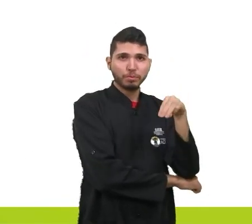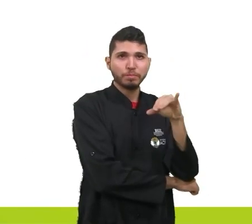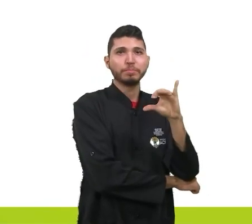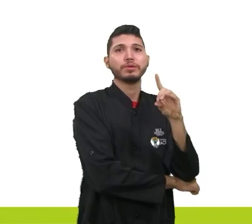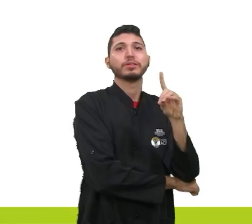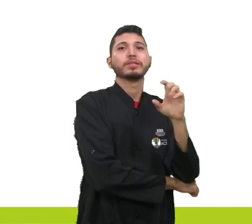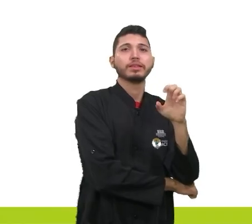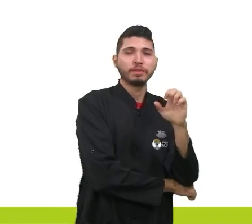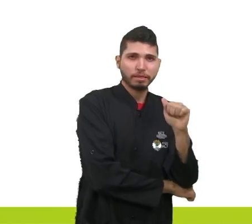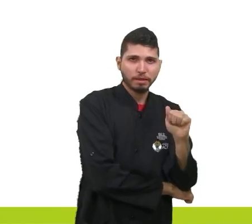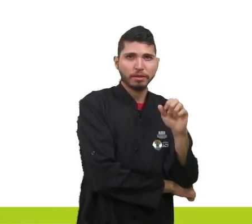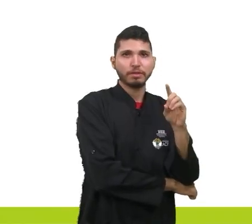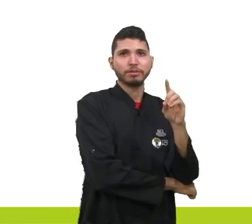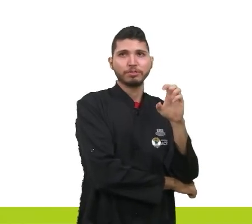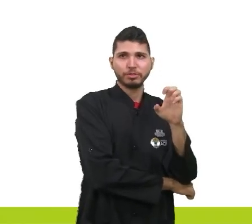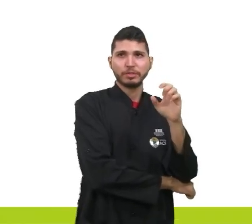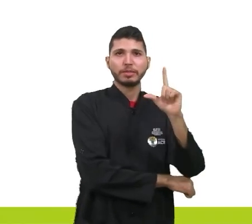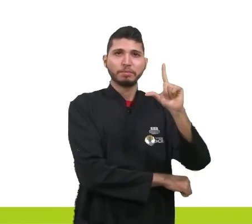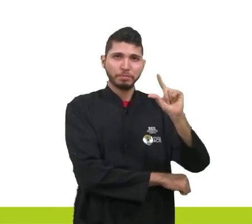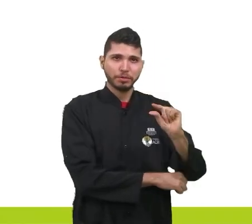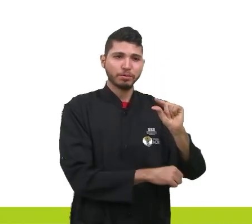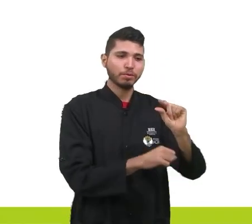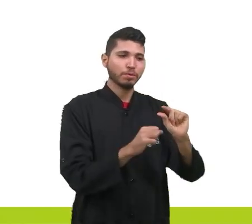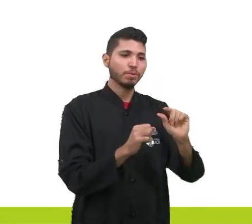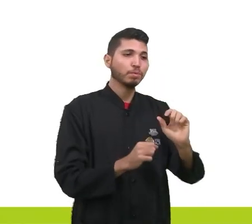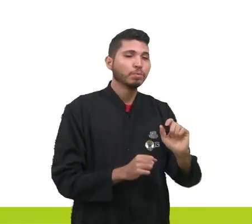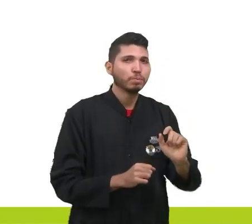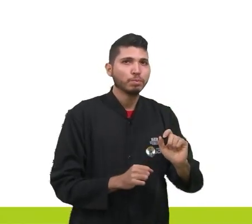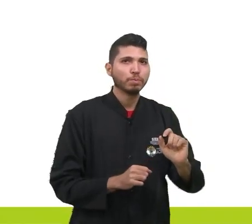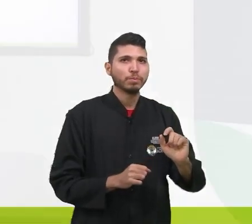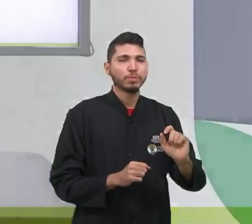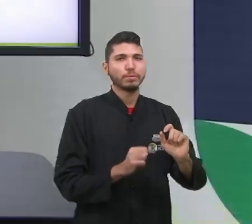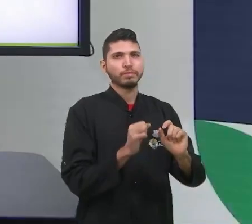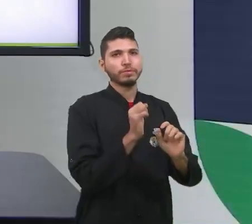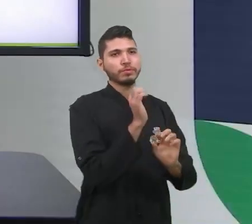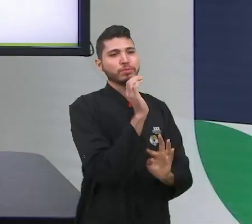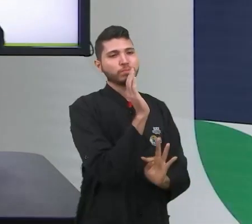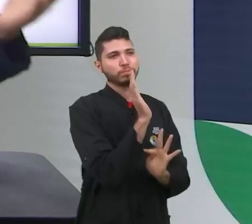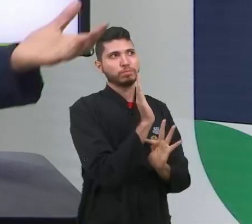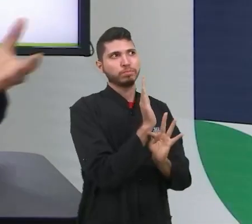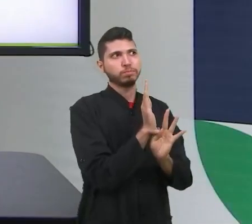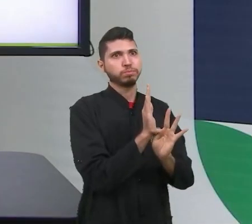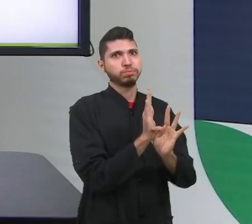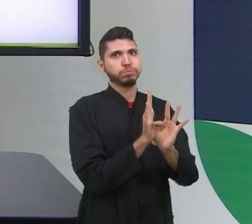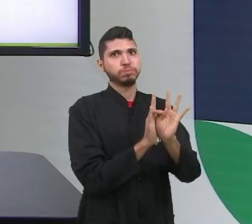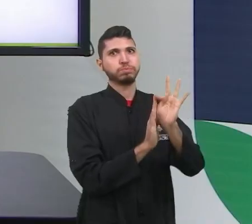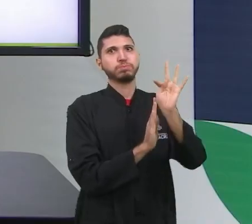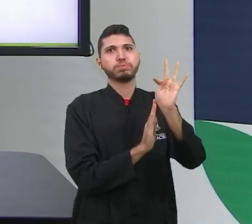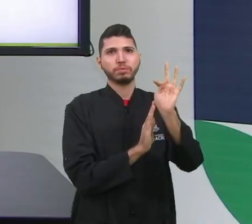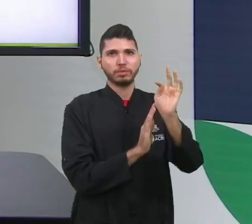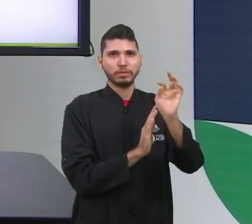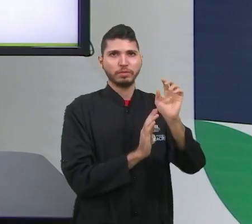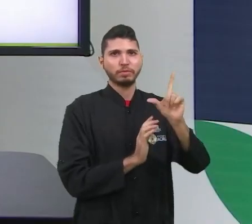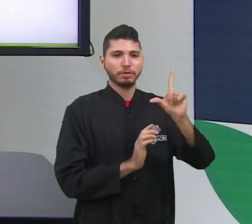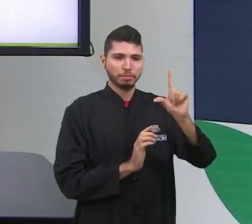amplitude térmica, porque a vegetação vai fazer esse filtro. A vegetação vai fazer justamente aí